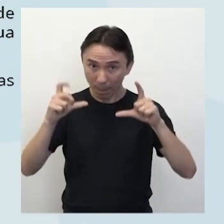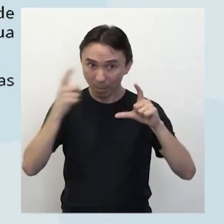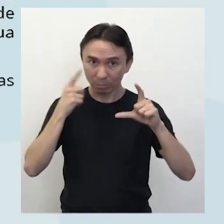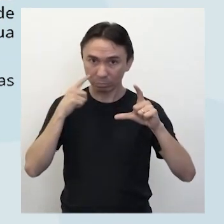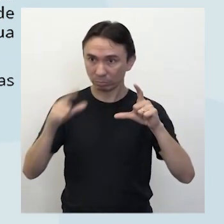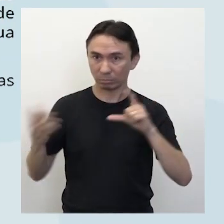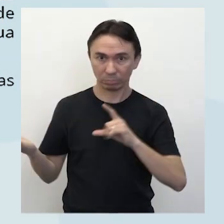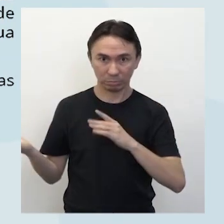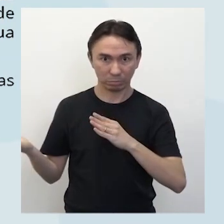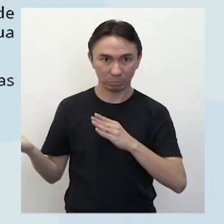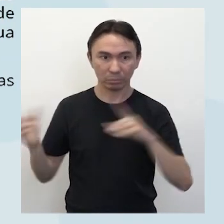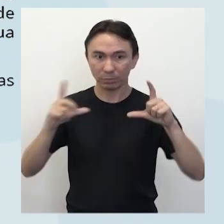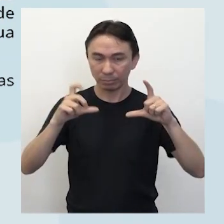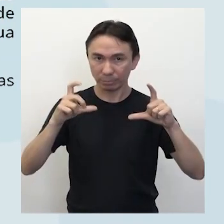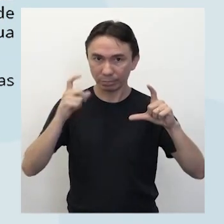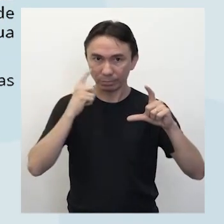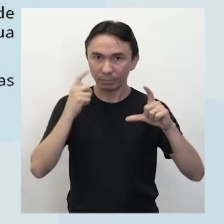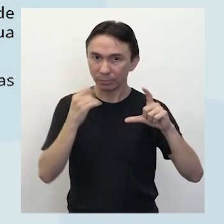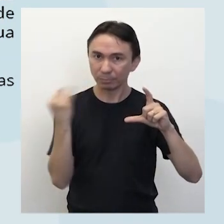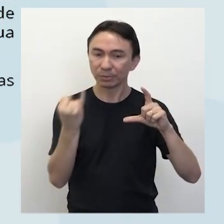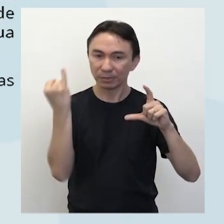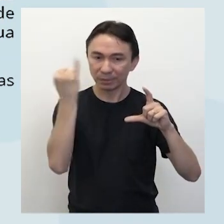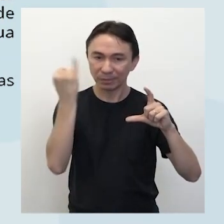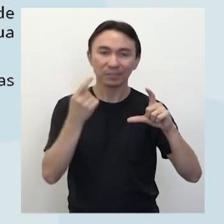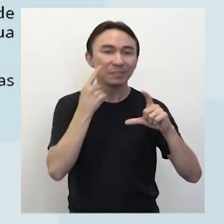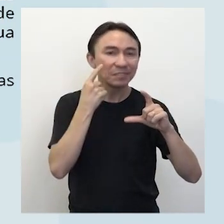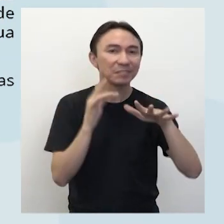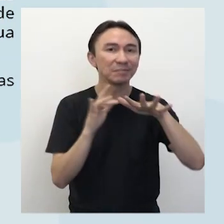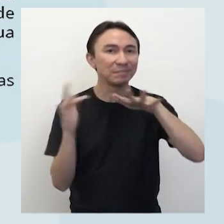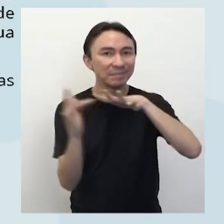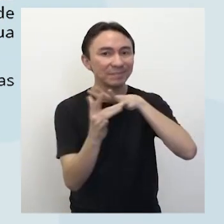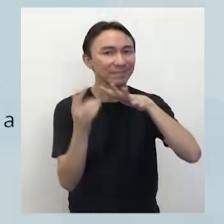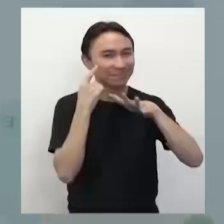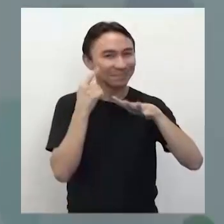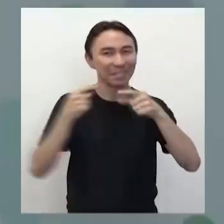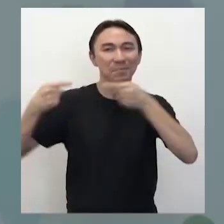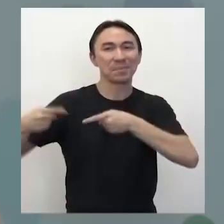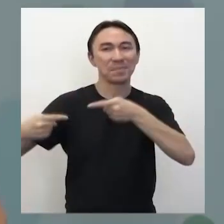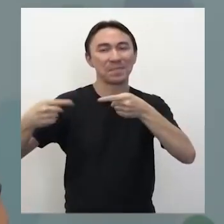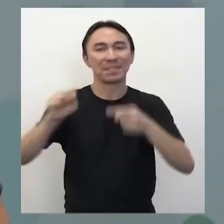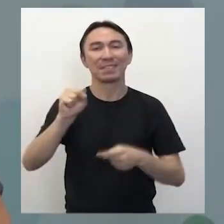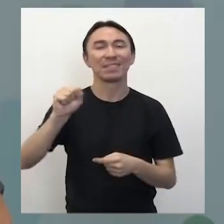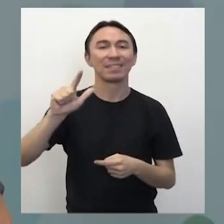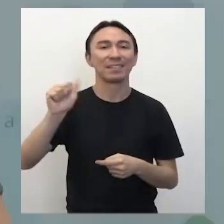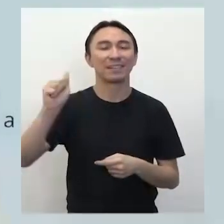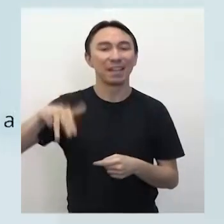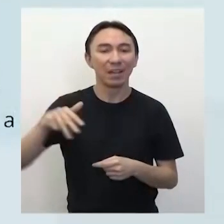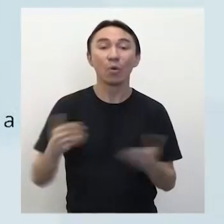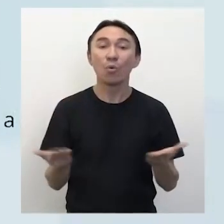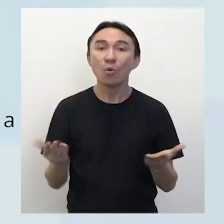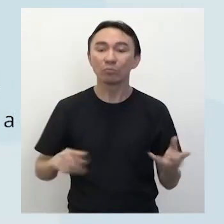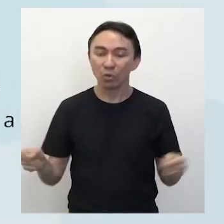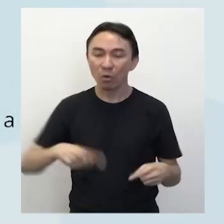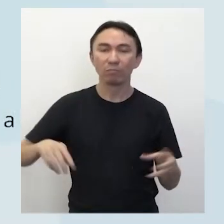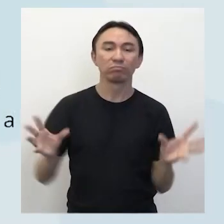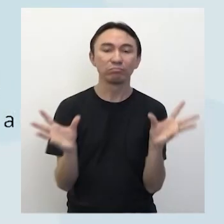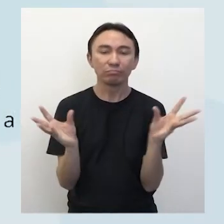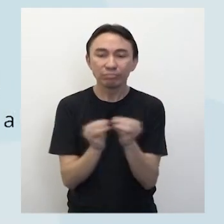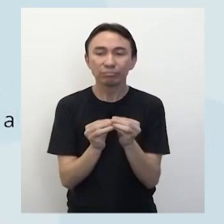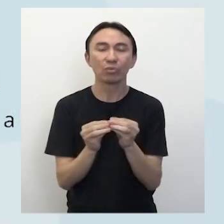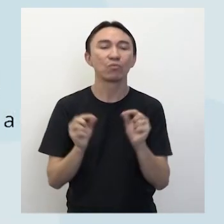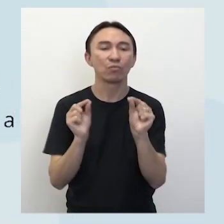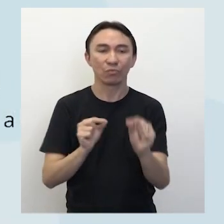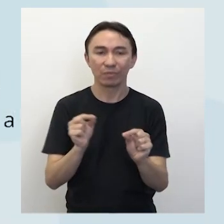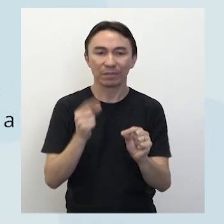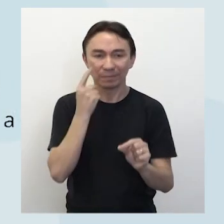de slam pelas redes sociais. Estou ansioso para ver a sua batalha. Então, o que vimos hoje, o que fizemos hoje na tela? Assistimos a